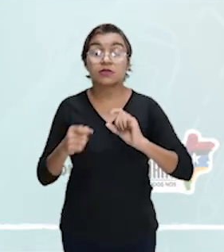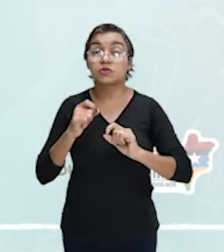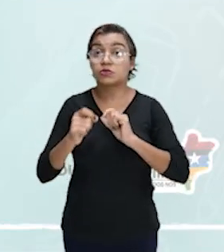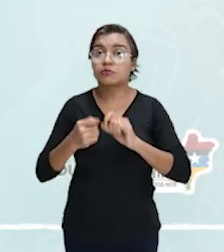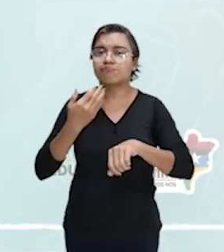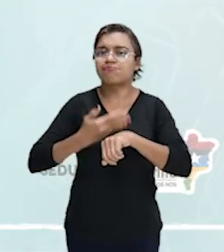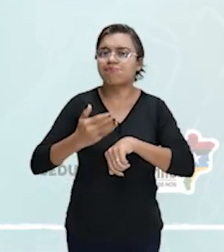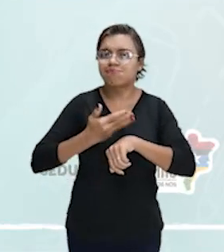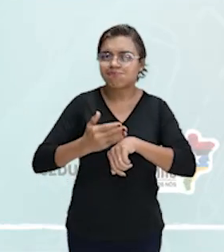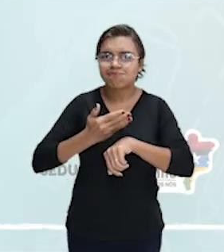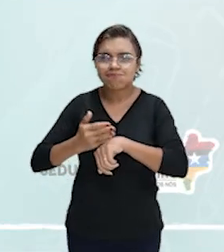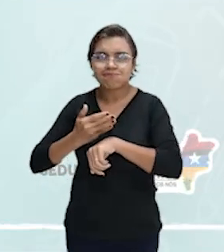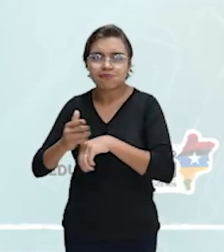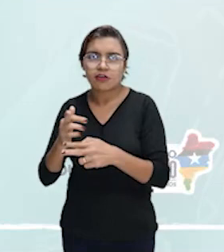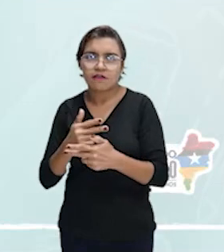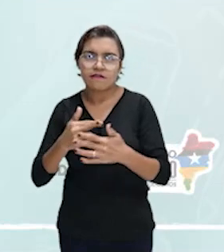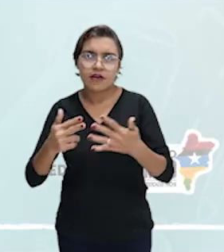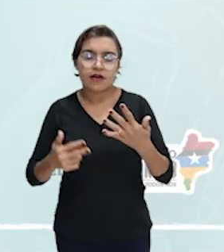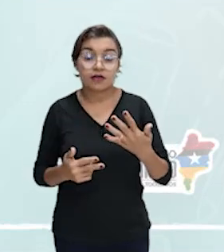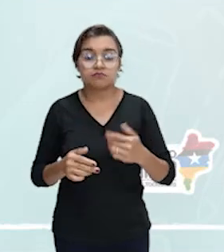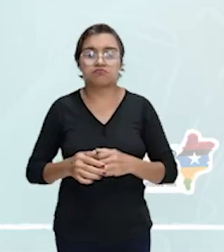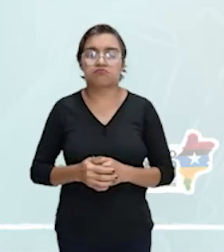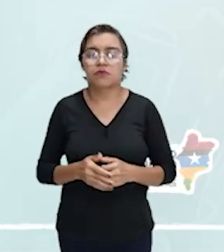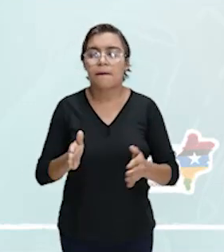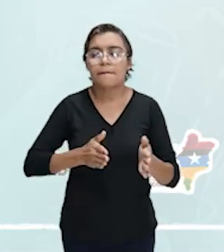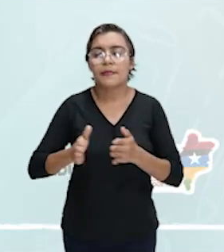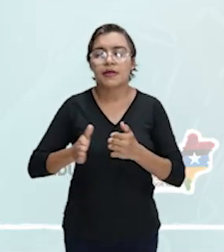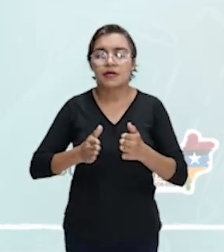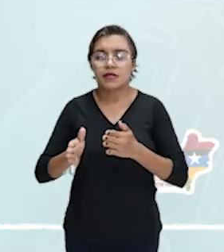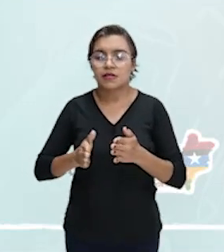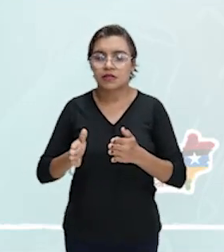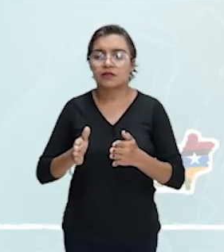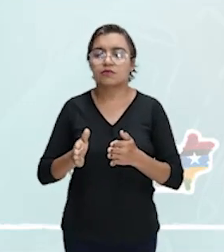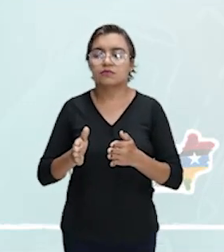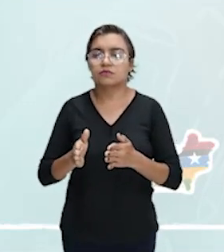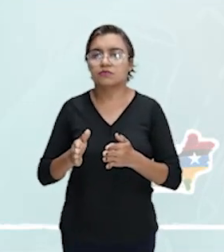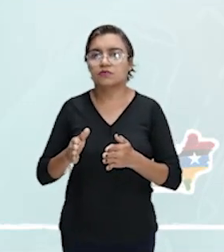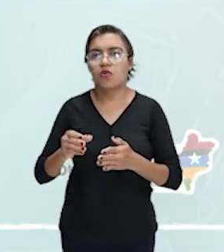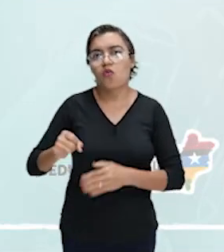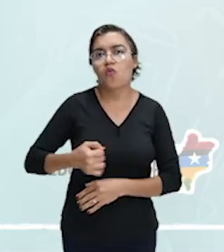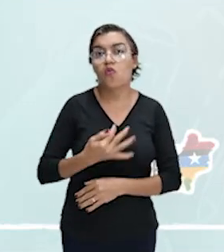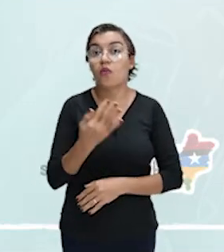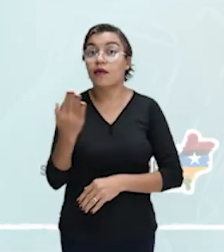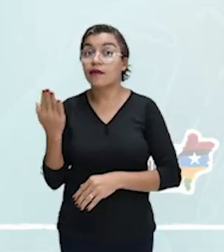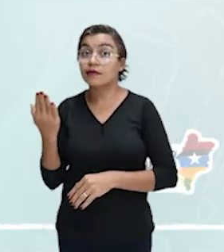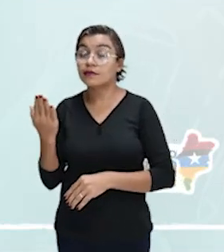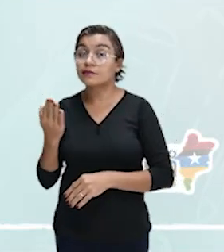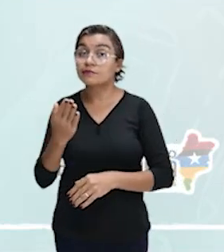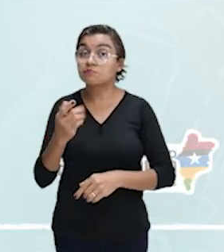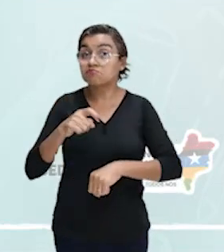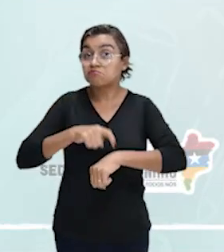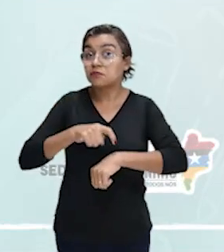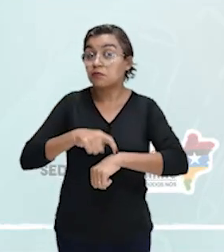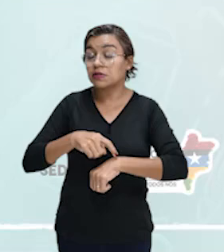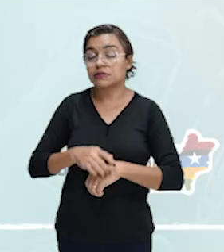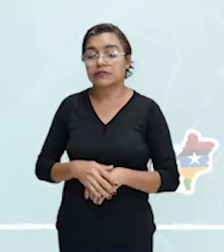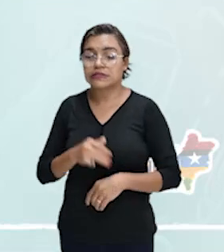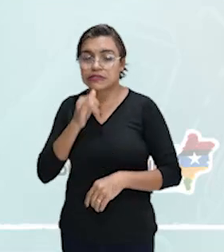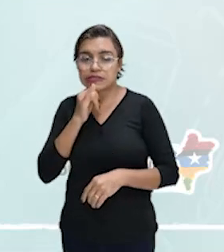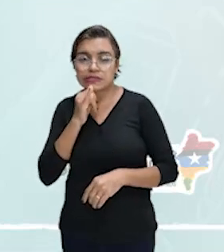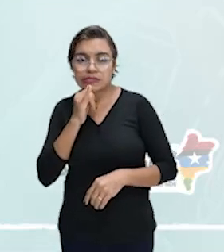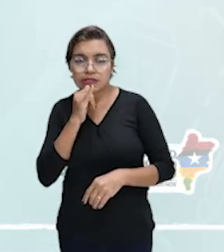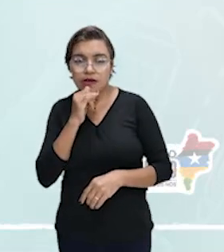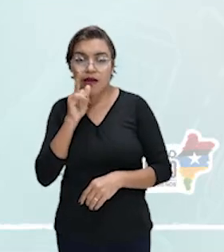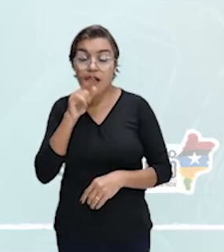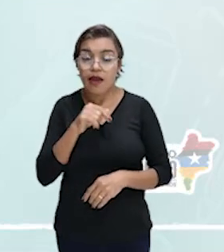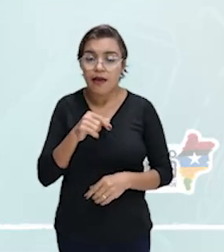de treinamento e podem ser variáveis em períodos de acordo com a quantidade de sessões totais. O microciclo são as